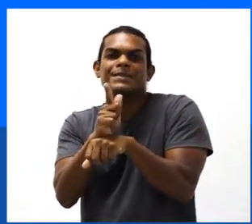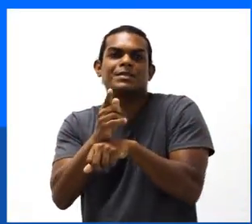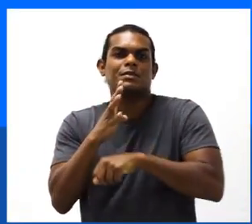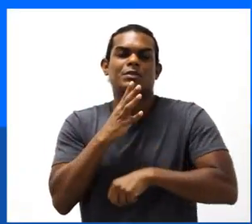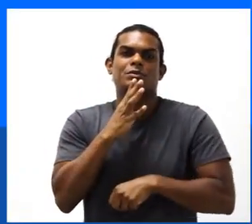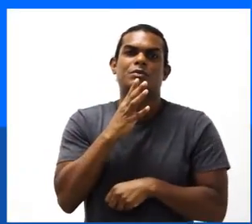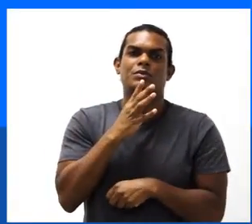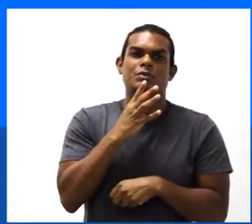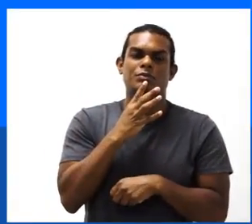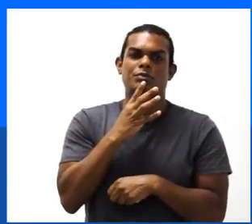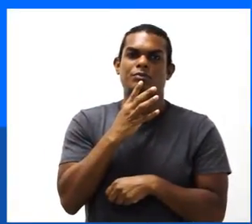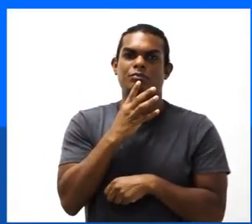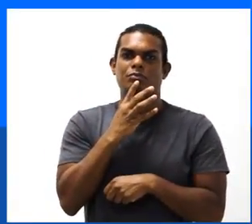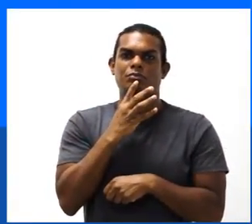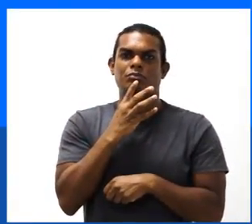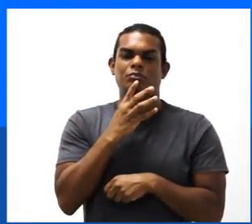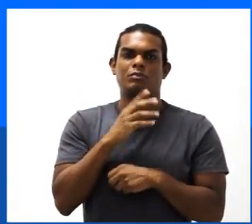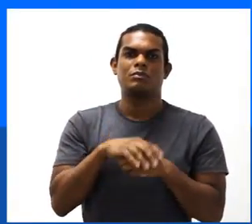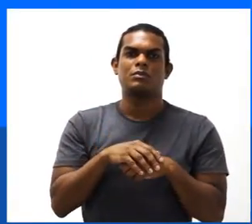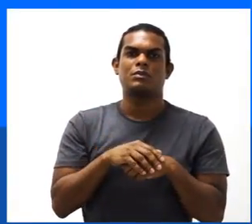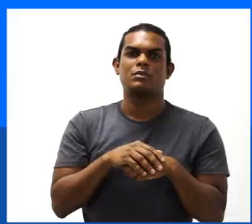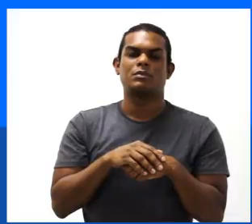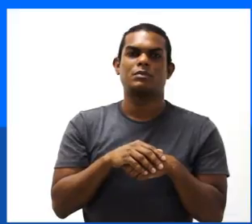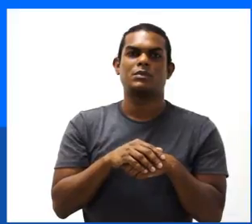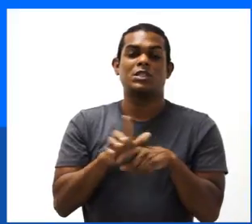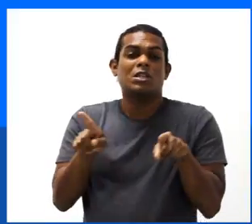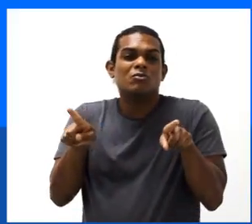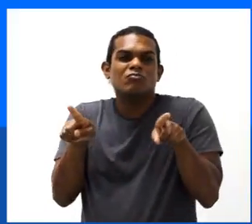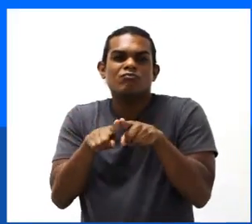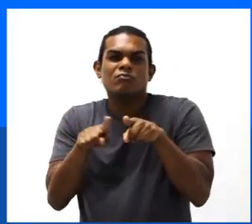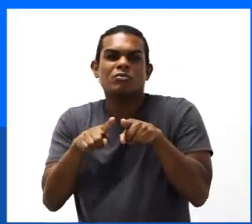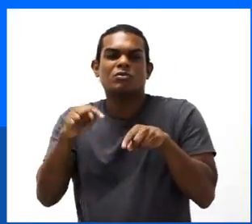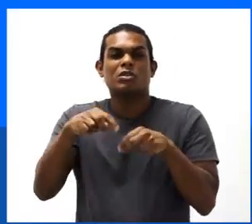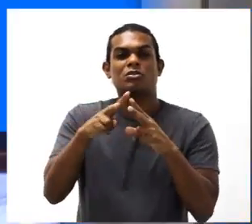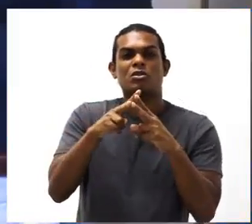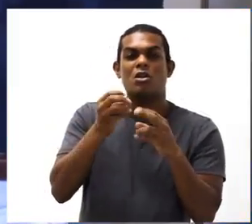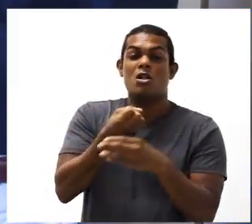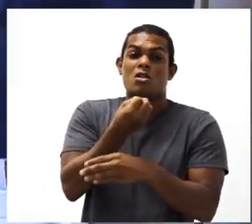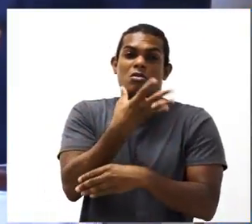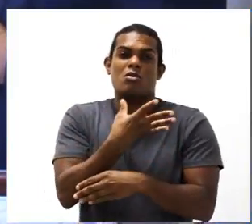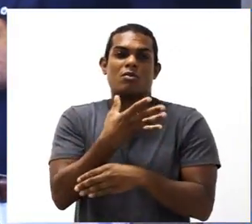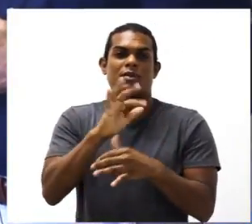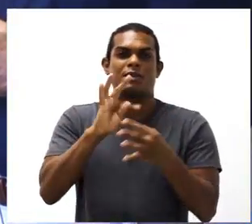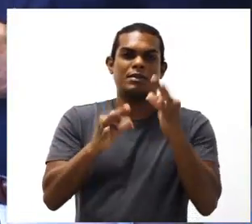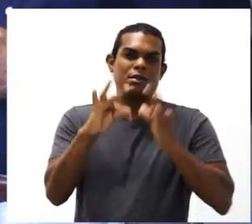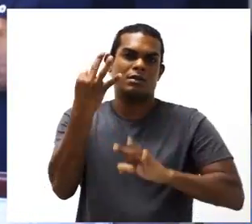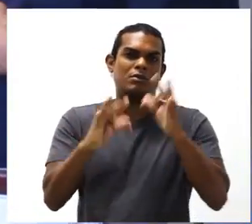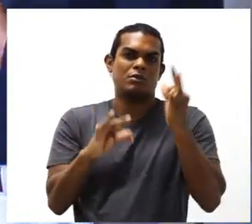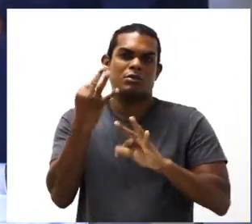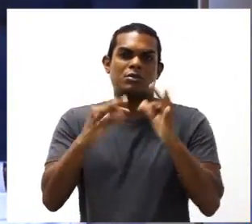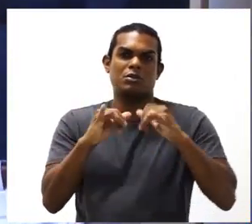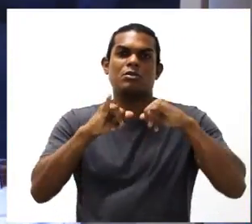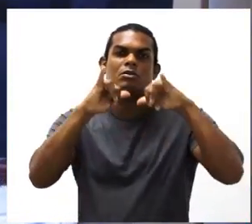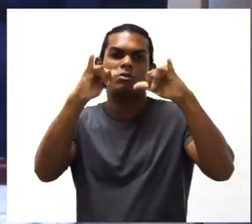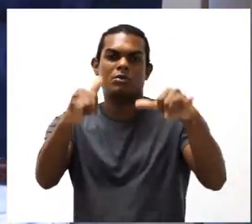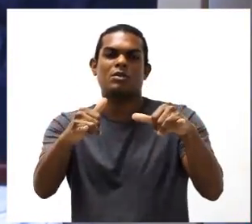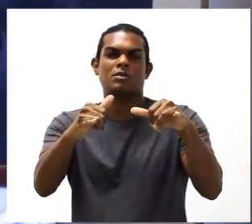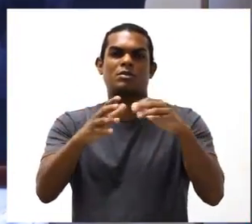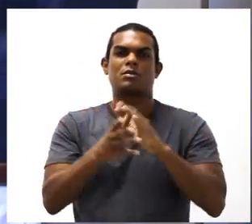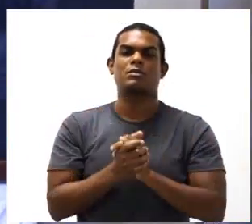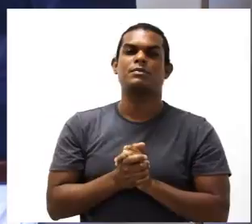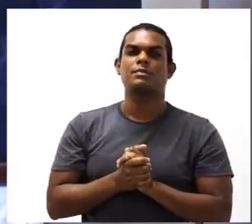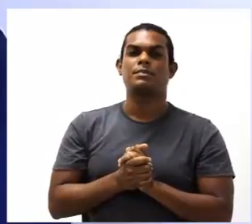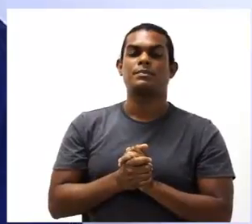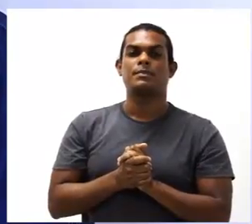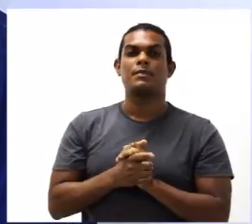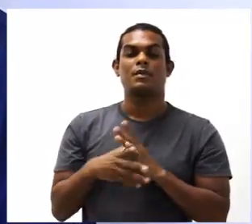é impactada, né, por essas novas tecnologias de informação e comunicação. Veja, a questão da